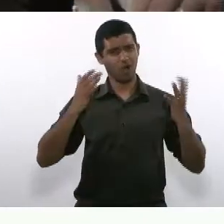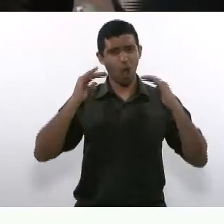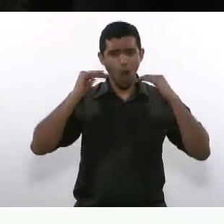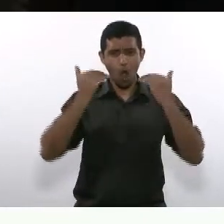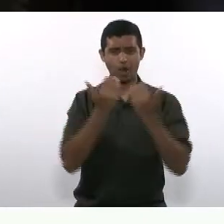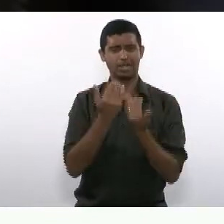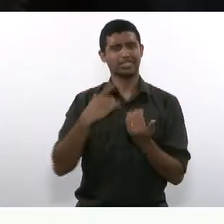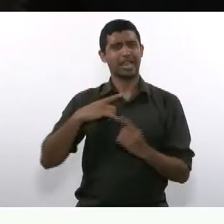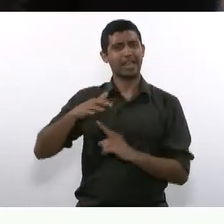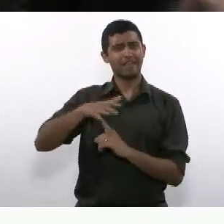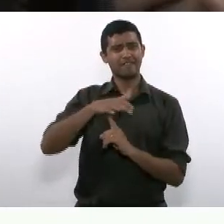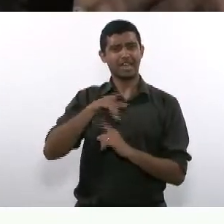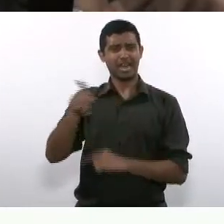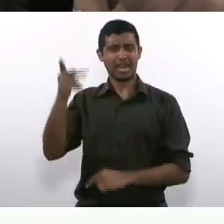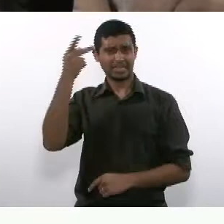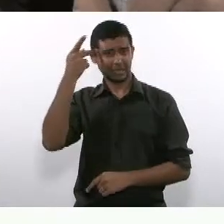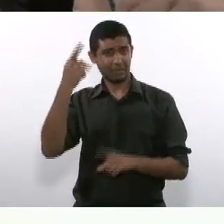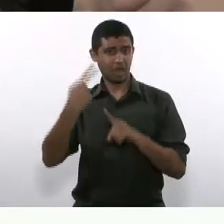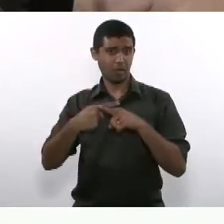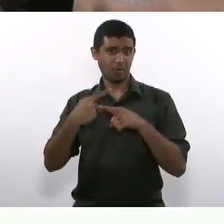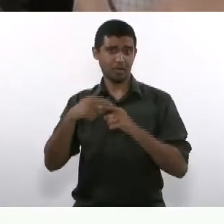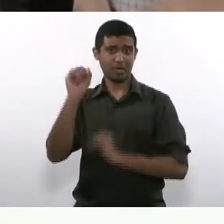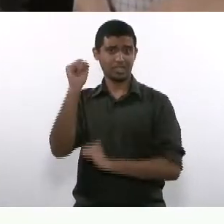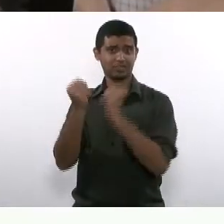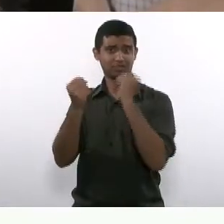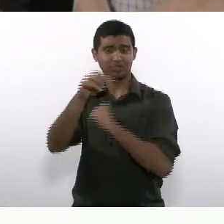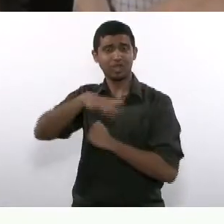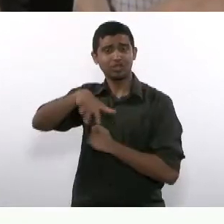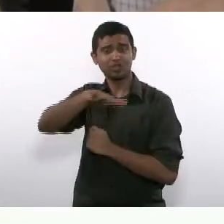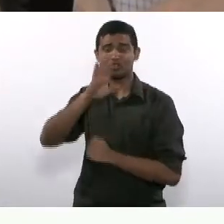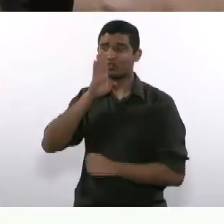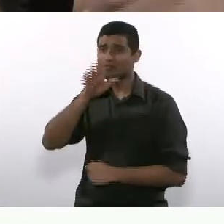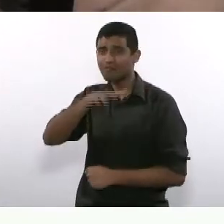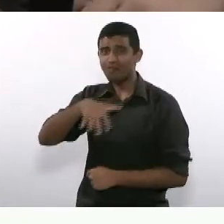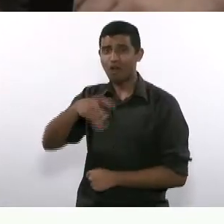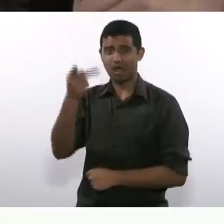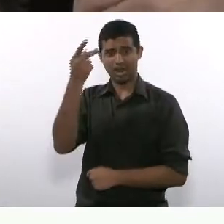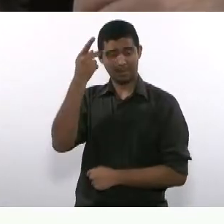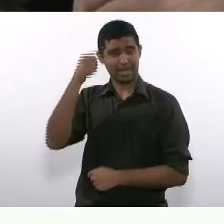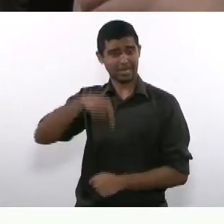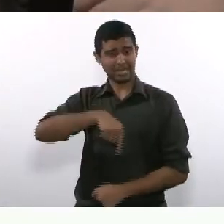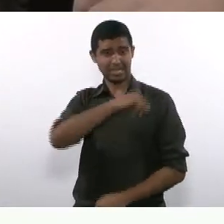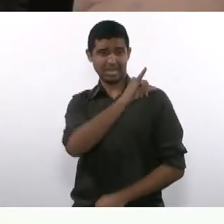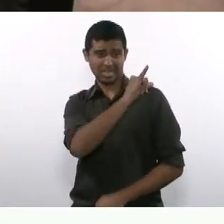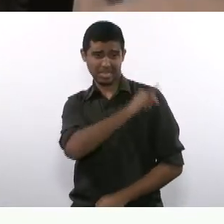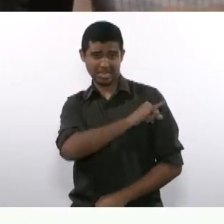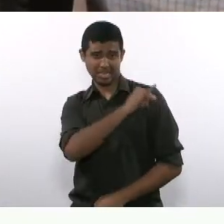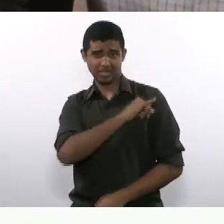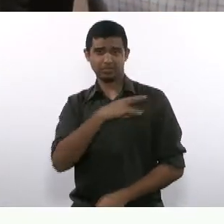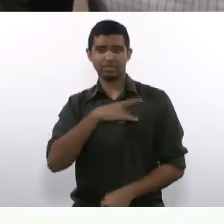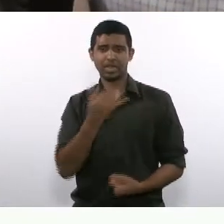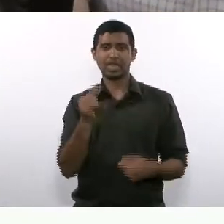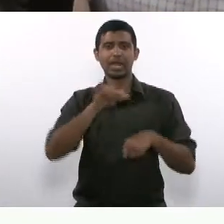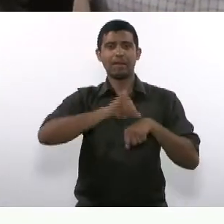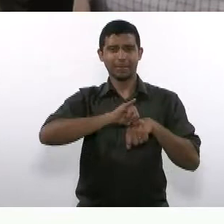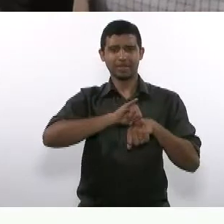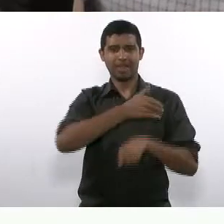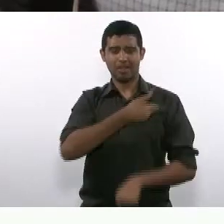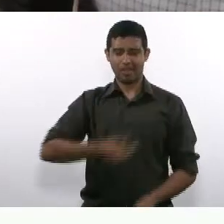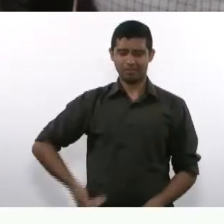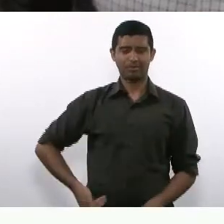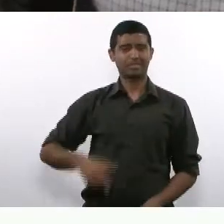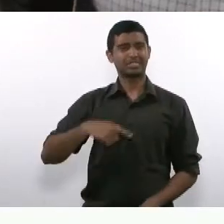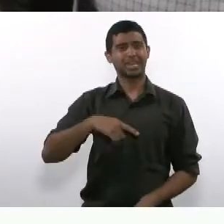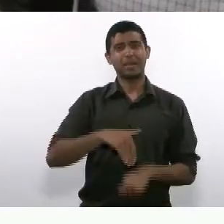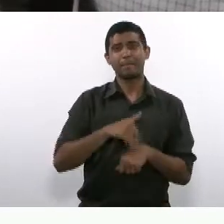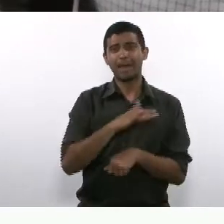estão em São Paulo, porque a indústria está em São Paulo, mas o Rio de Janeiro, por ter sido capital da República, ele detém aqui mais de 100 institutos de